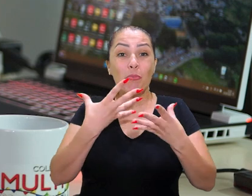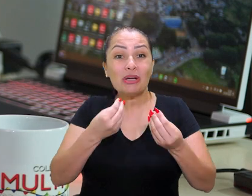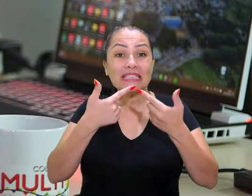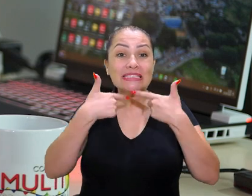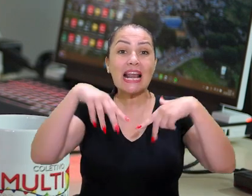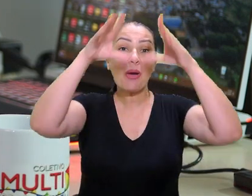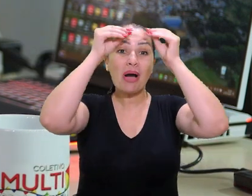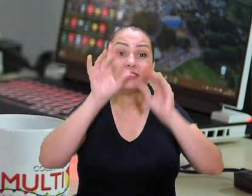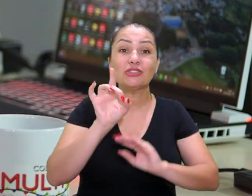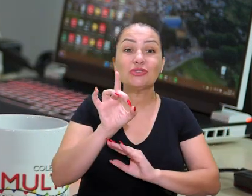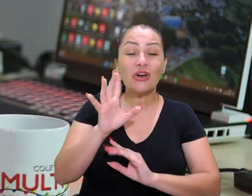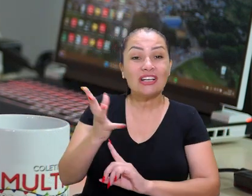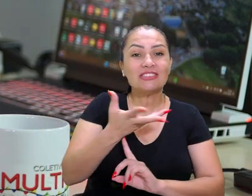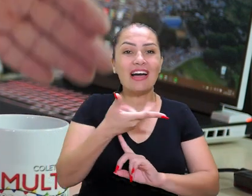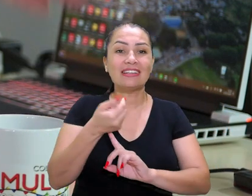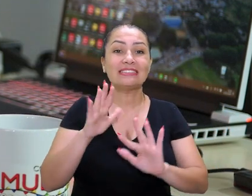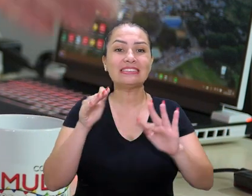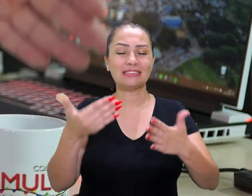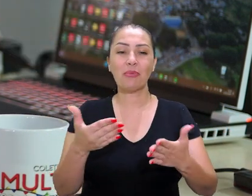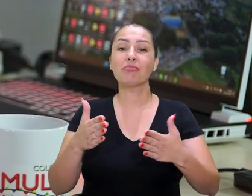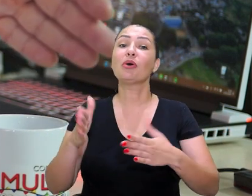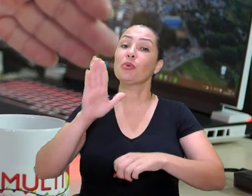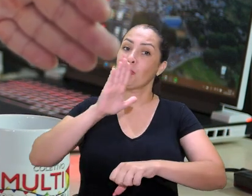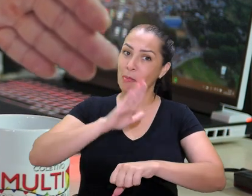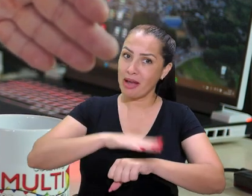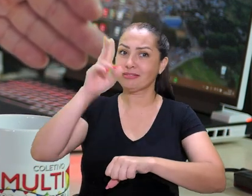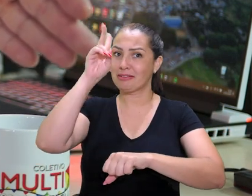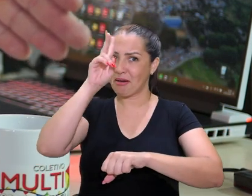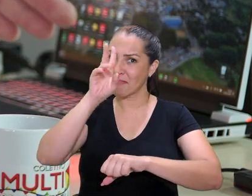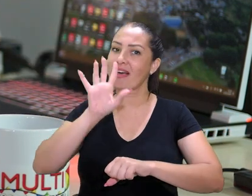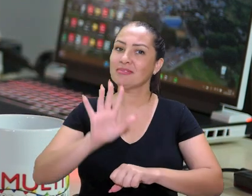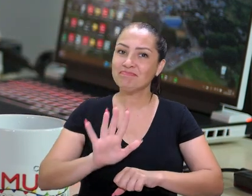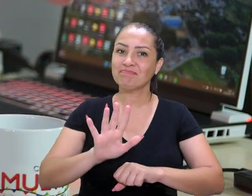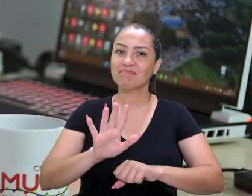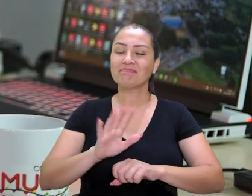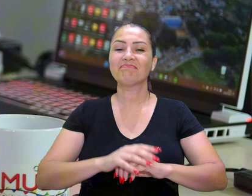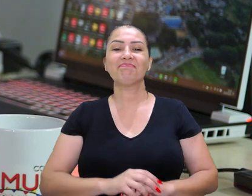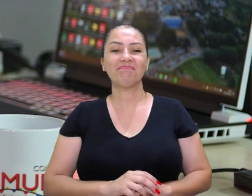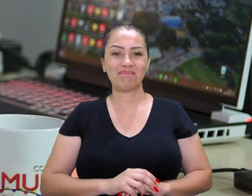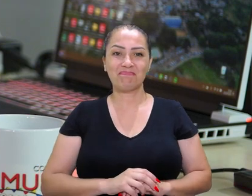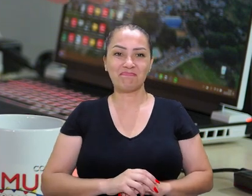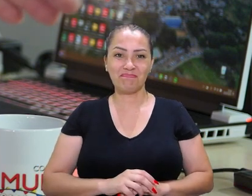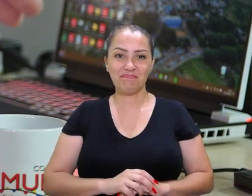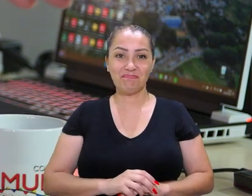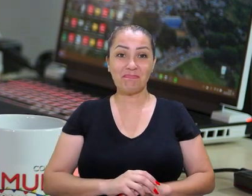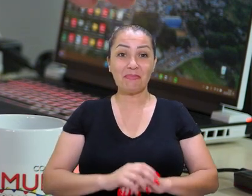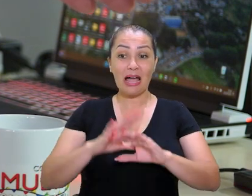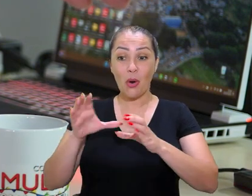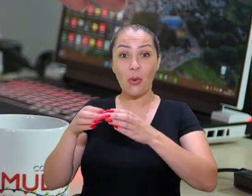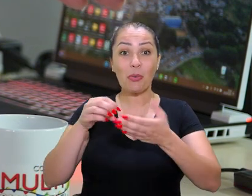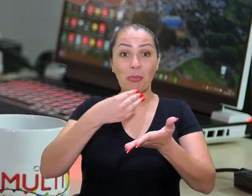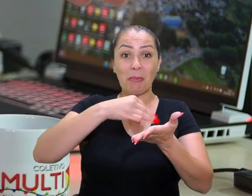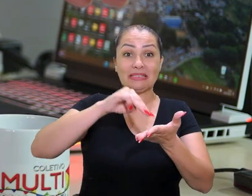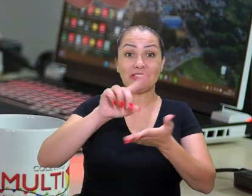partir deste momento, então, que o Mensageiros, né, é importante a gente destacar isso, né, para o público Mensageiros, ele não termina, ele se